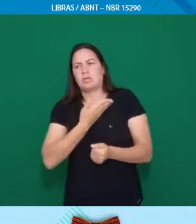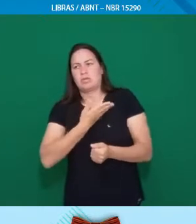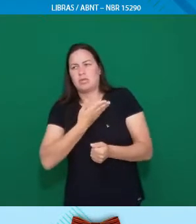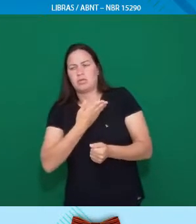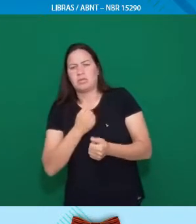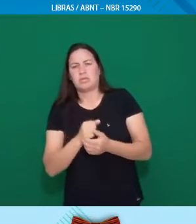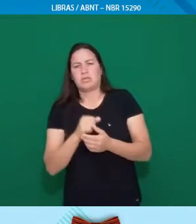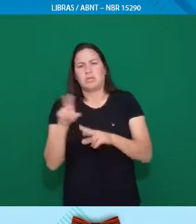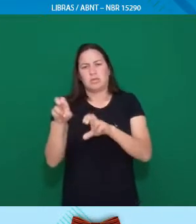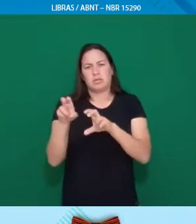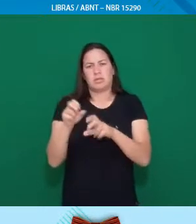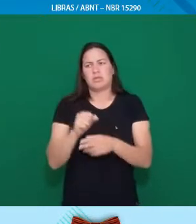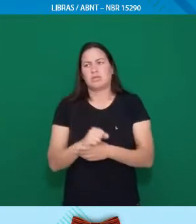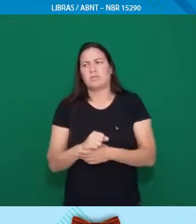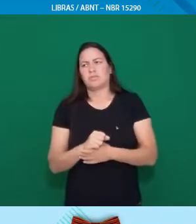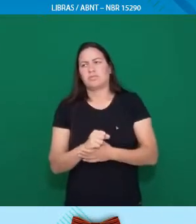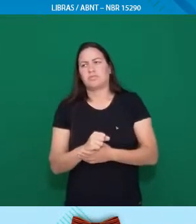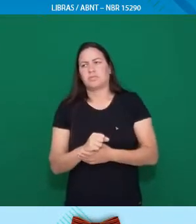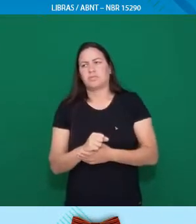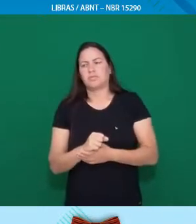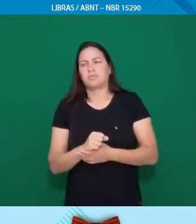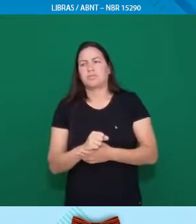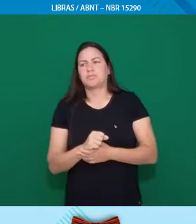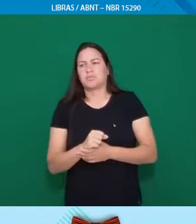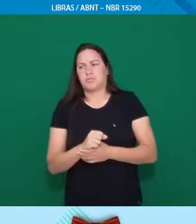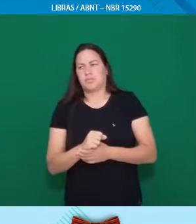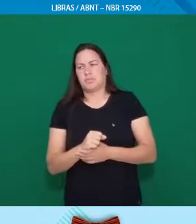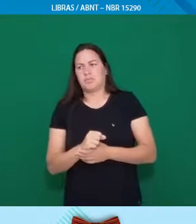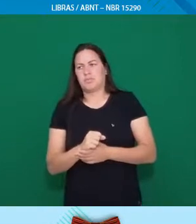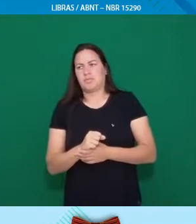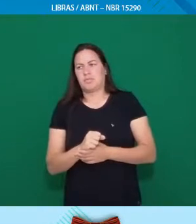nosso lá na na fazenda de gado e